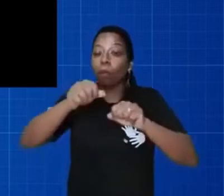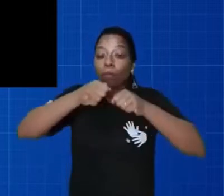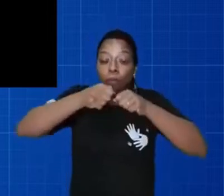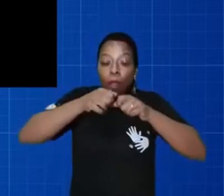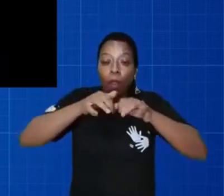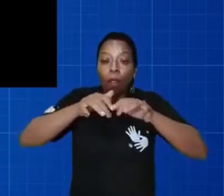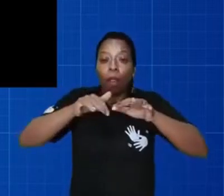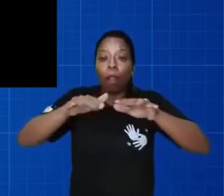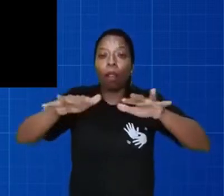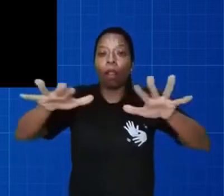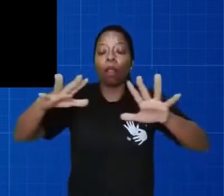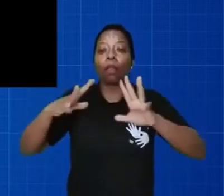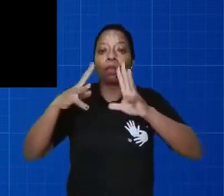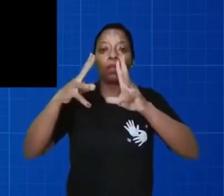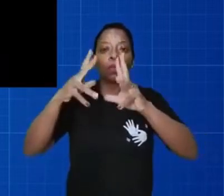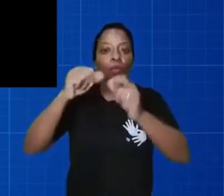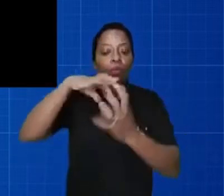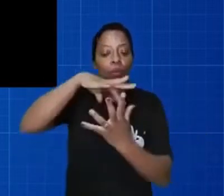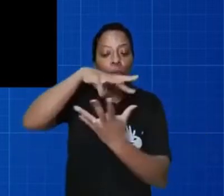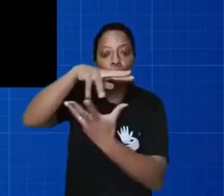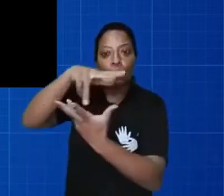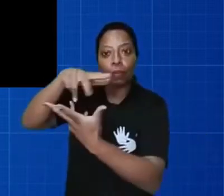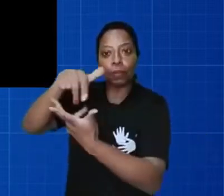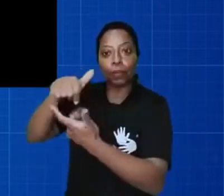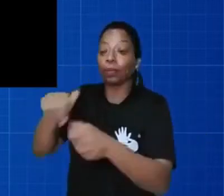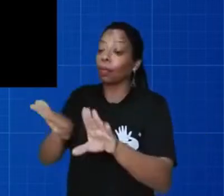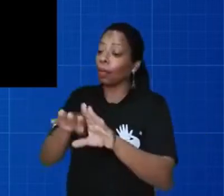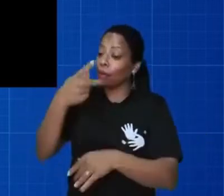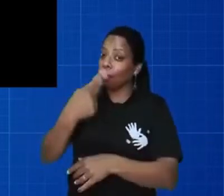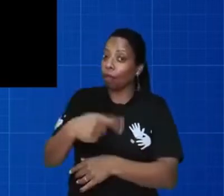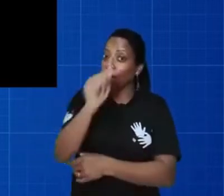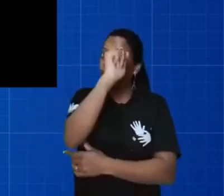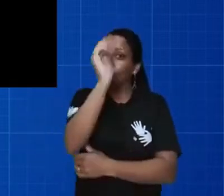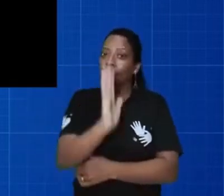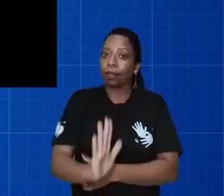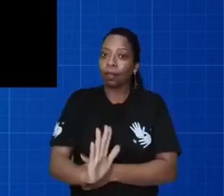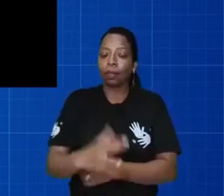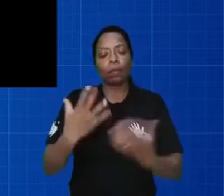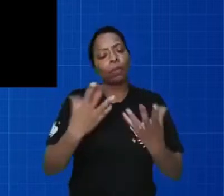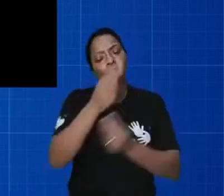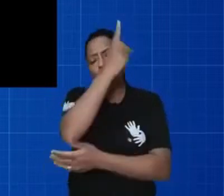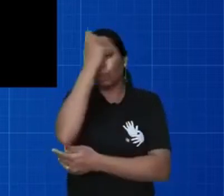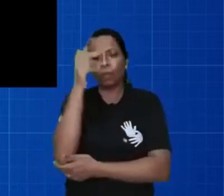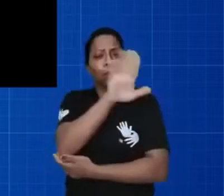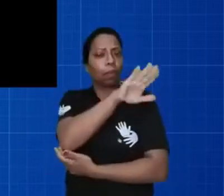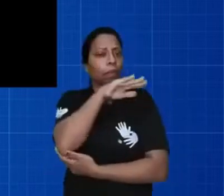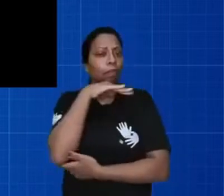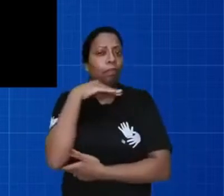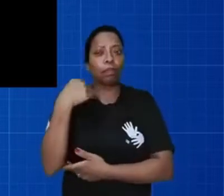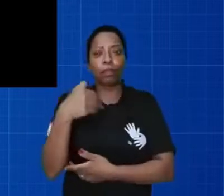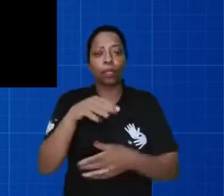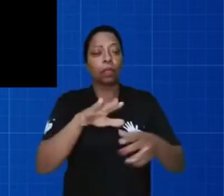Covid-19, né, que assolou aí o nosso país, no mundo, tivemos inúmeras percas, né,